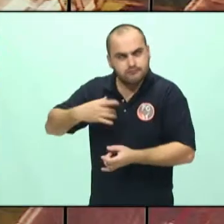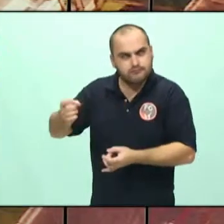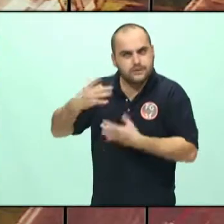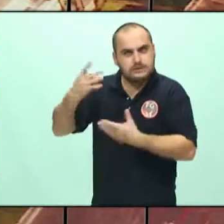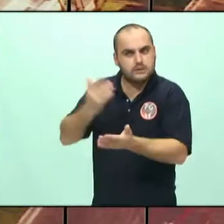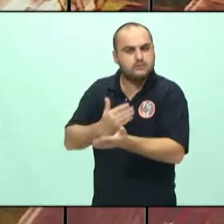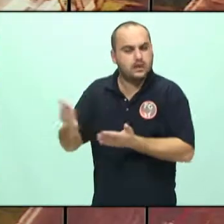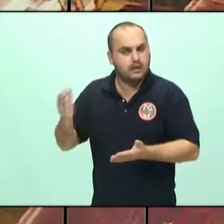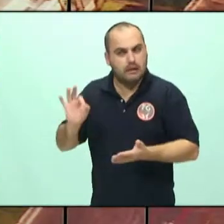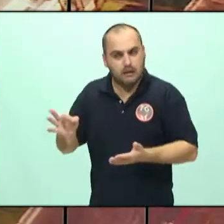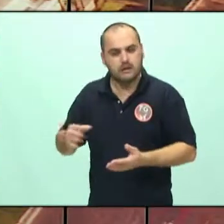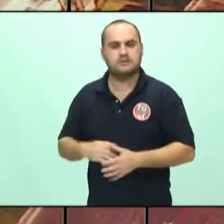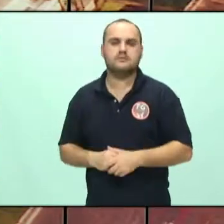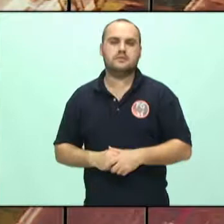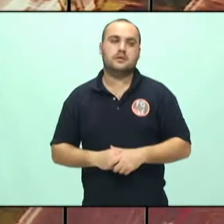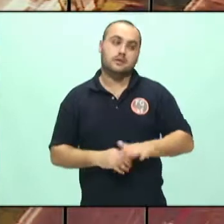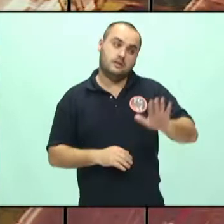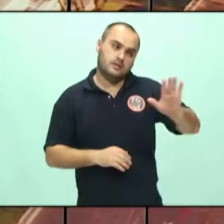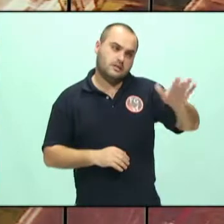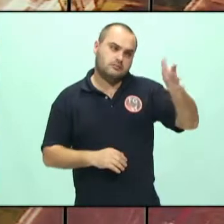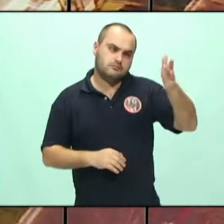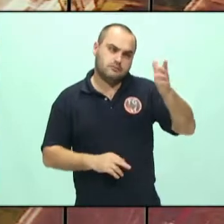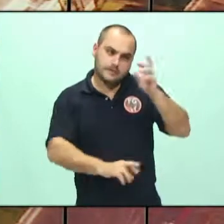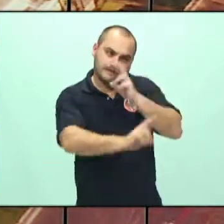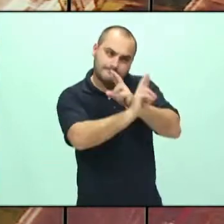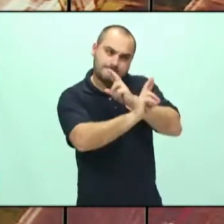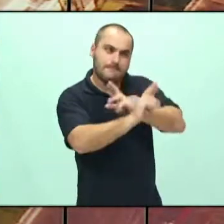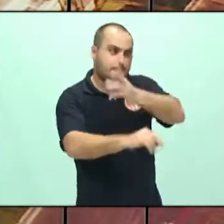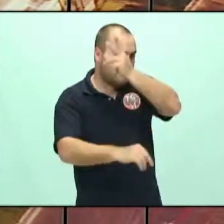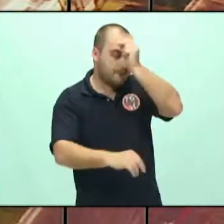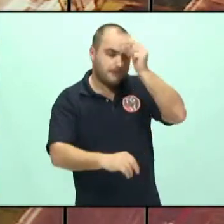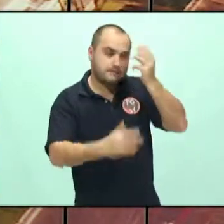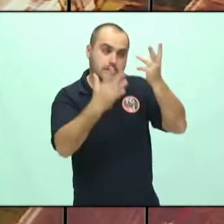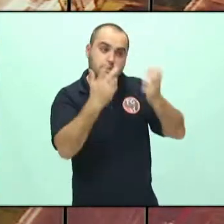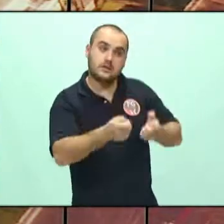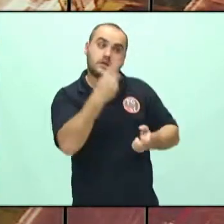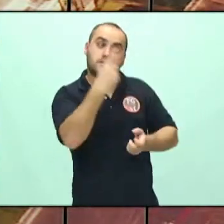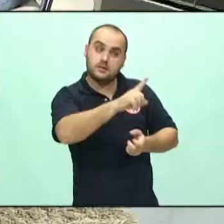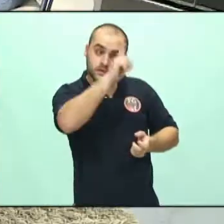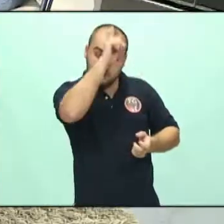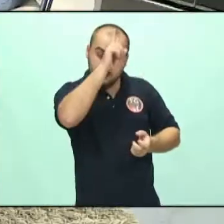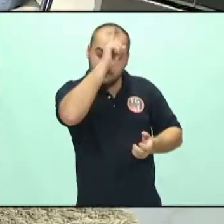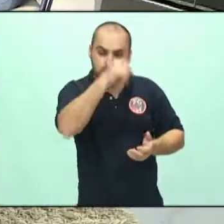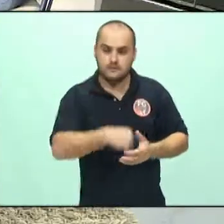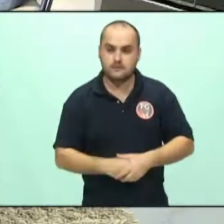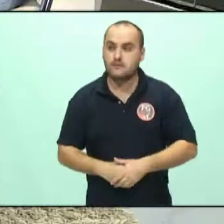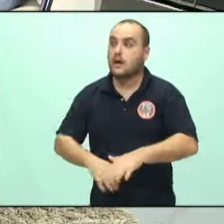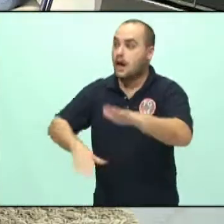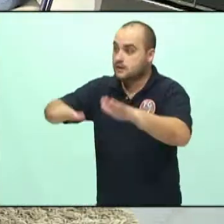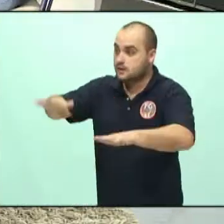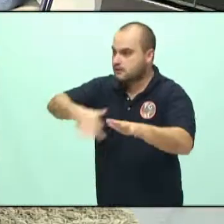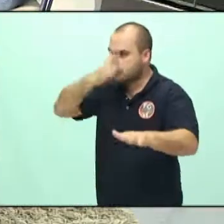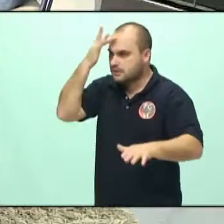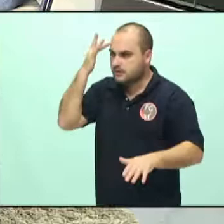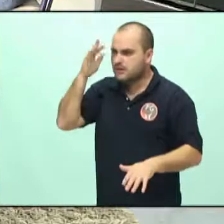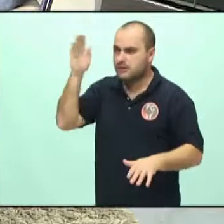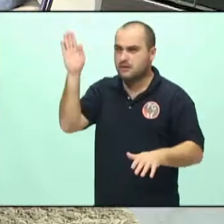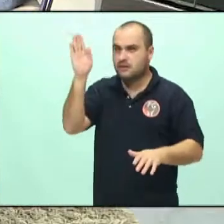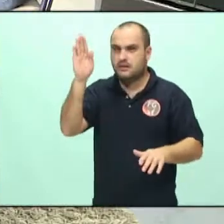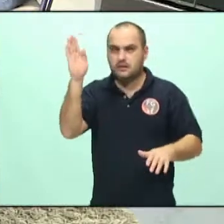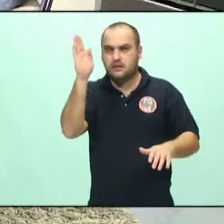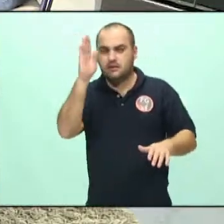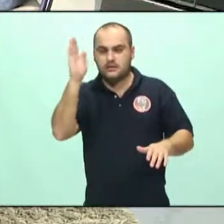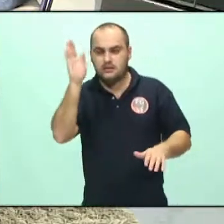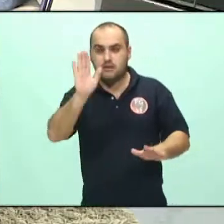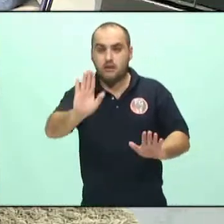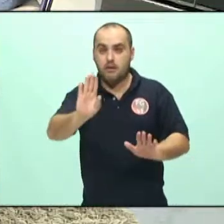Tomara que o senhor prefeito acolha a sua solicitação de indicação. Às vezes o cara está se sentindo mal. Às vezes o cara tá,